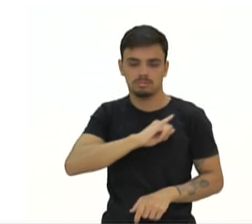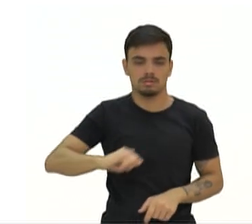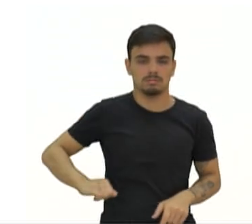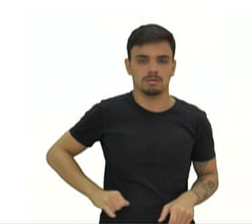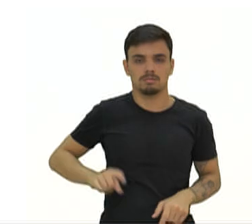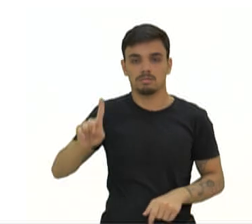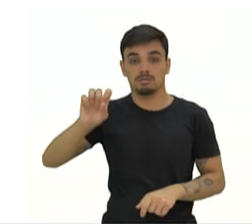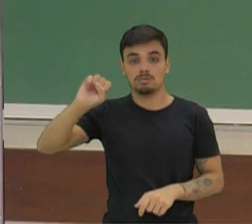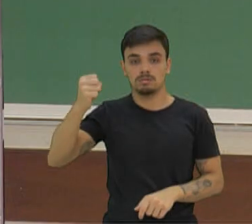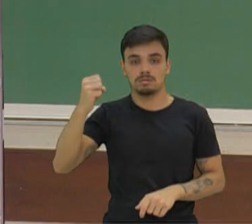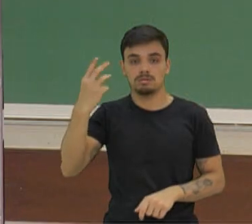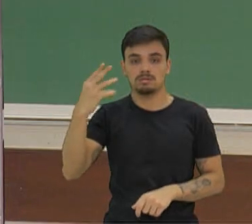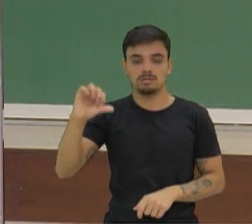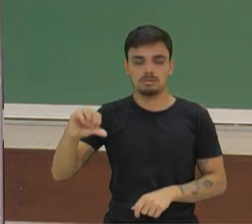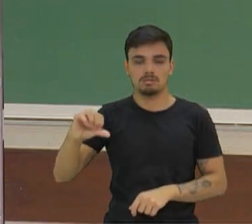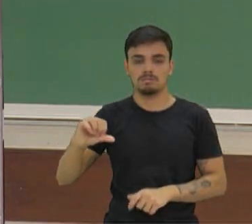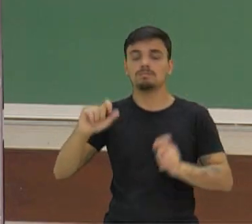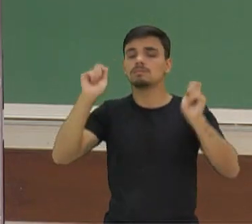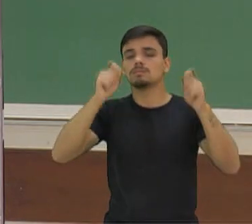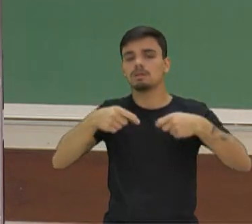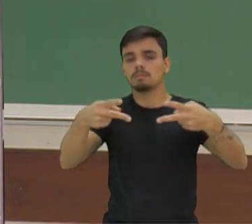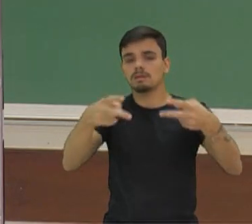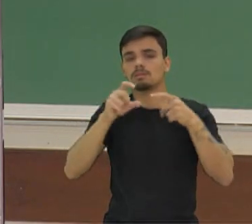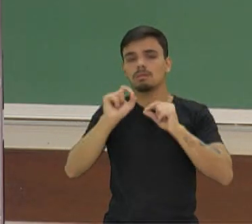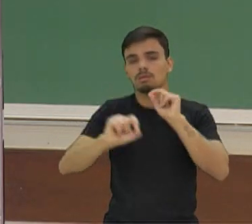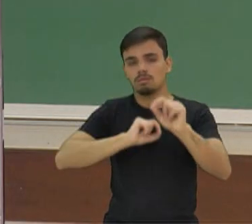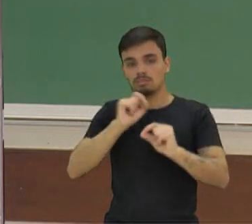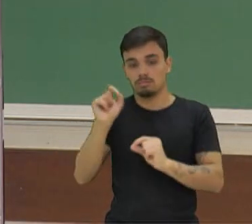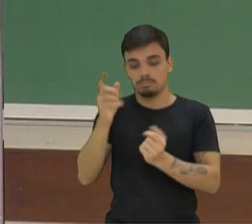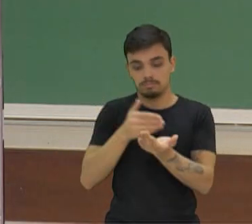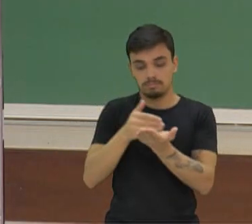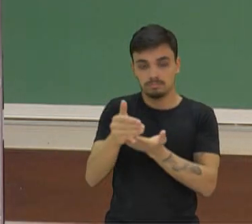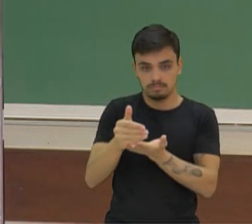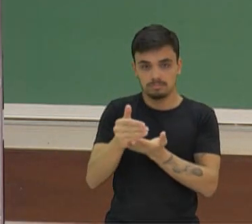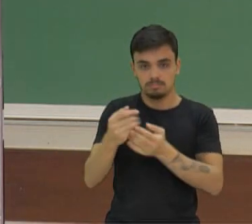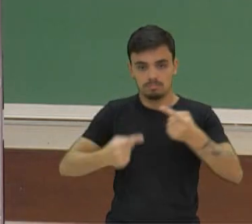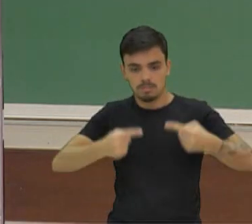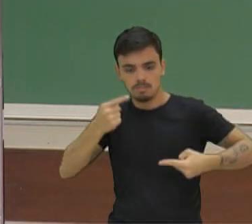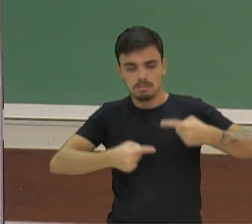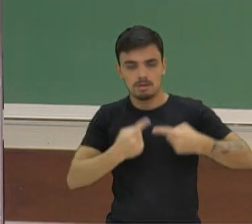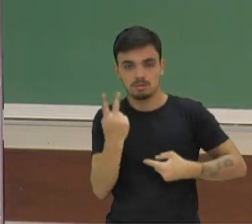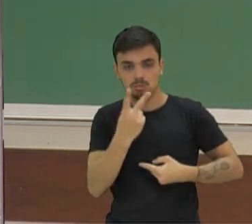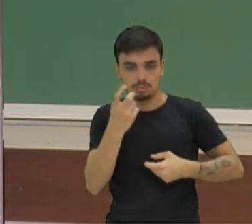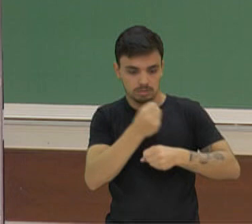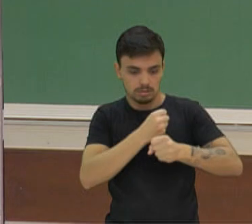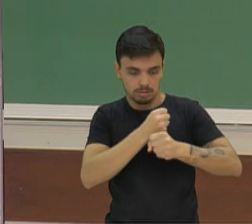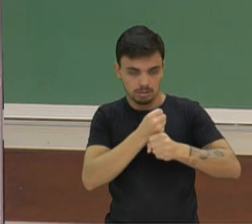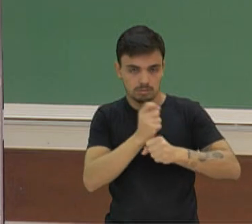1839. O que a gente consegue perceber? Nesse início de conflito, 2 primeiros anos,